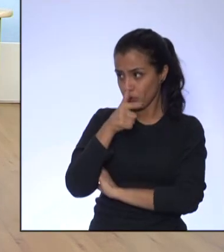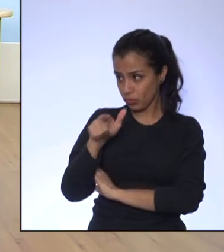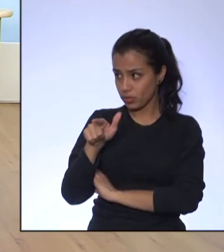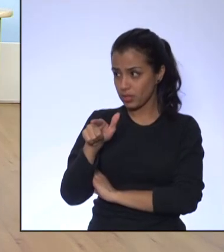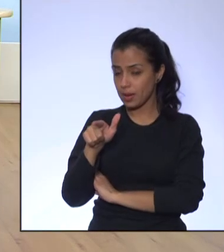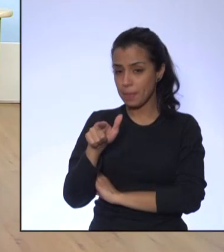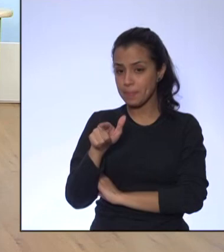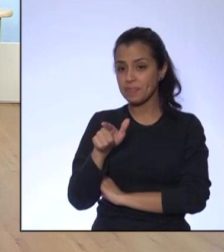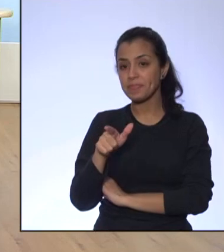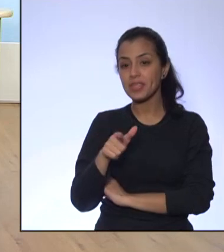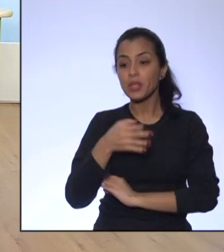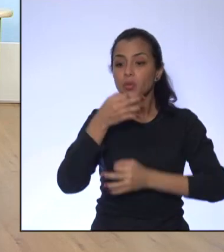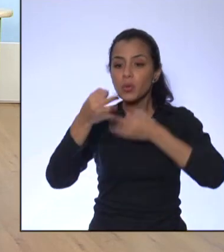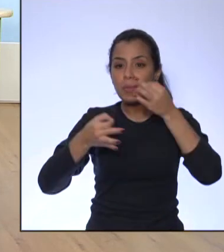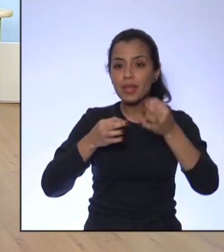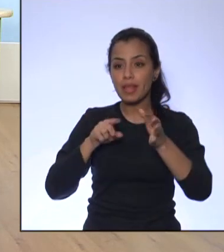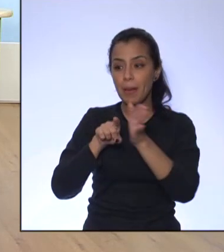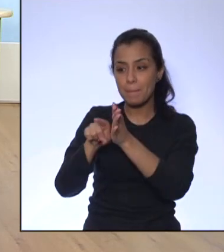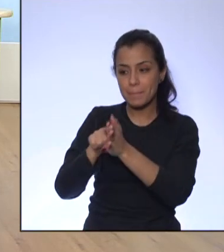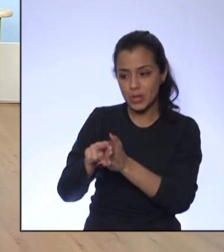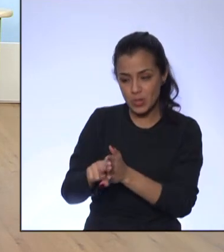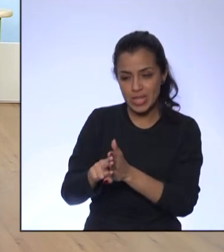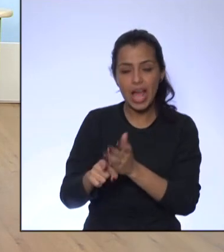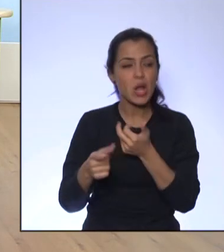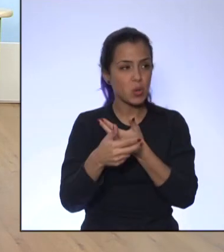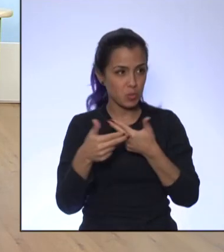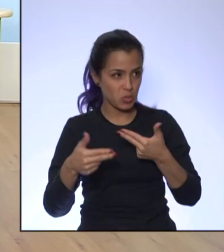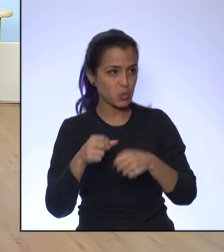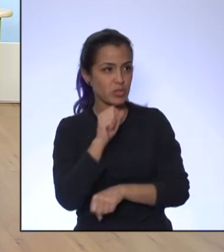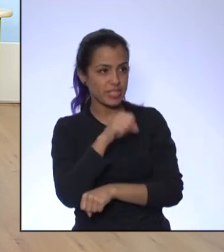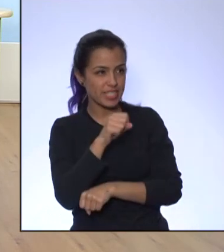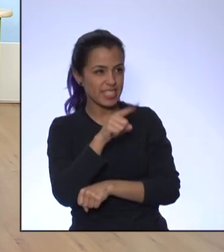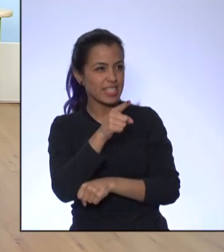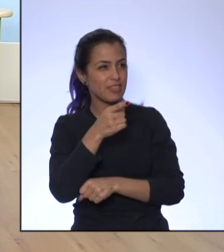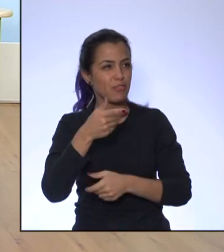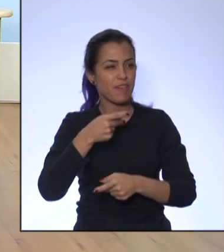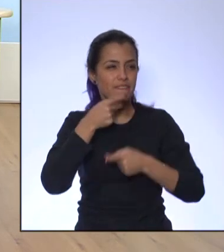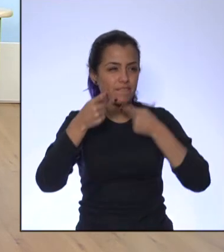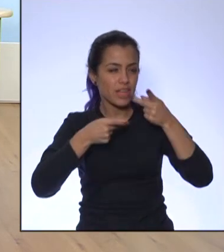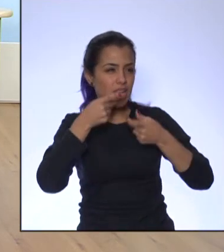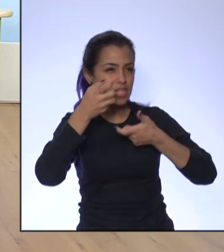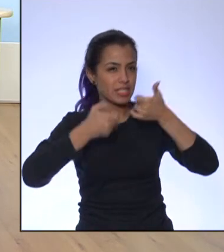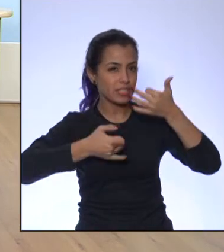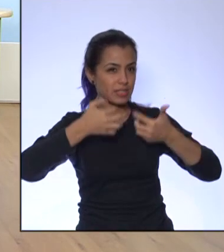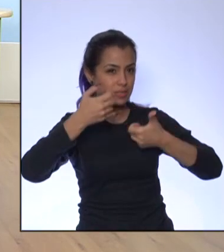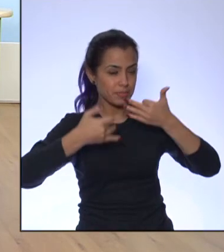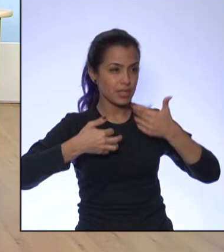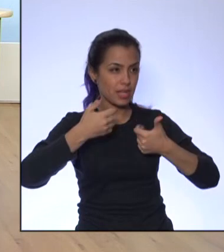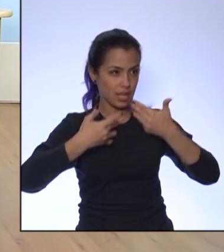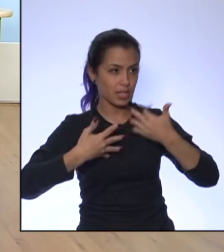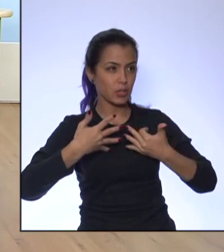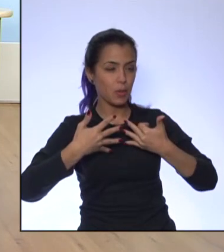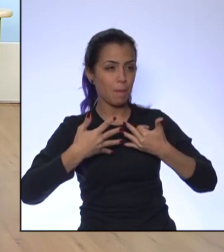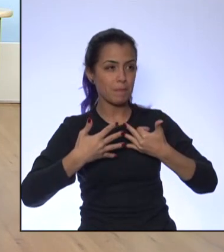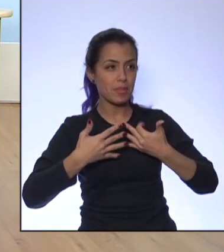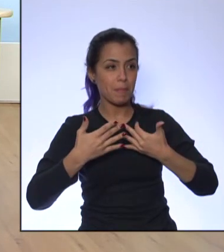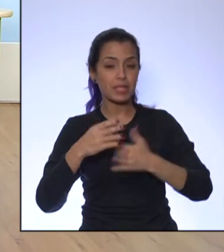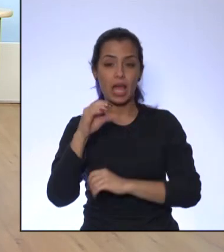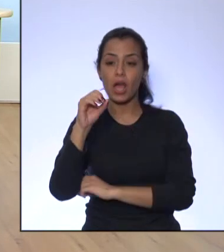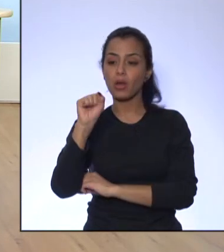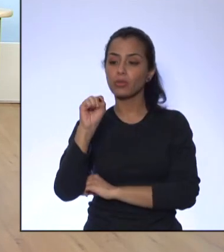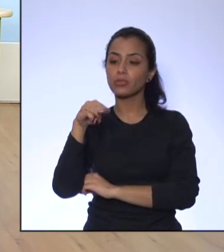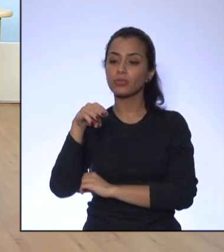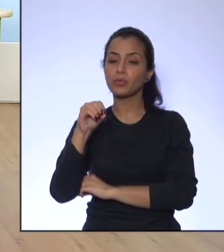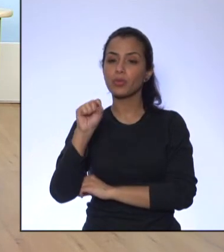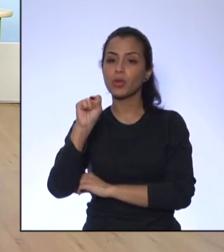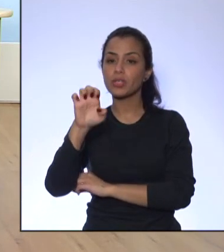Eles comentaram aqui algumas coisas, né? À medida que você foi falando, eles fizeram algumas associações. Então, a osmose é uma das coisas que eles